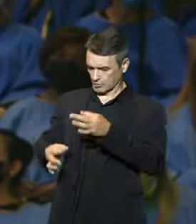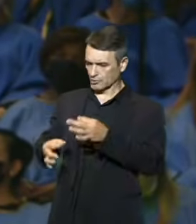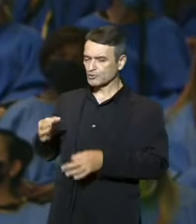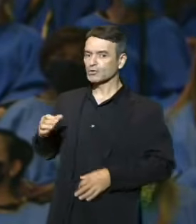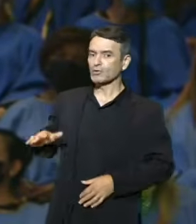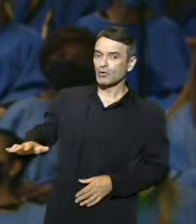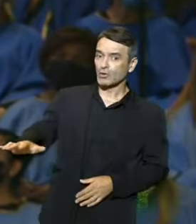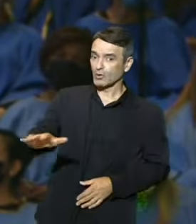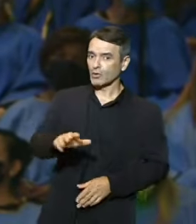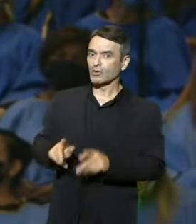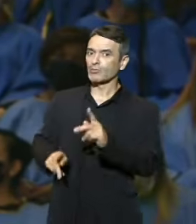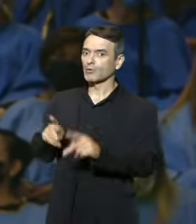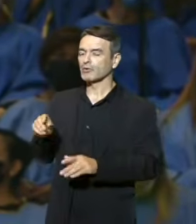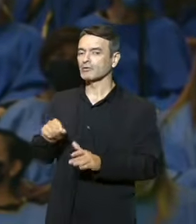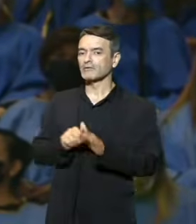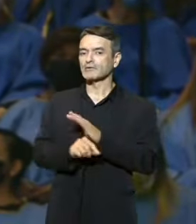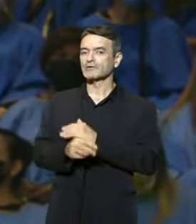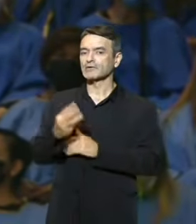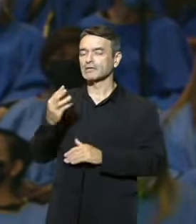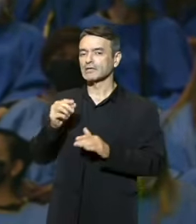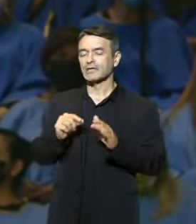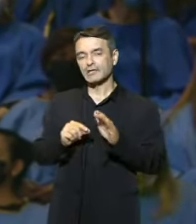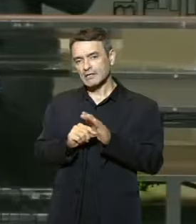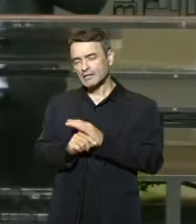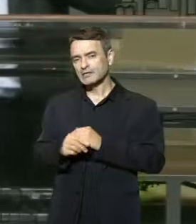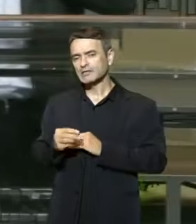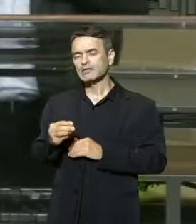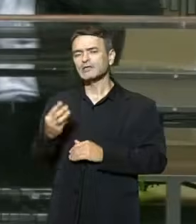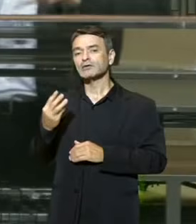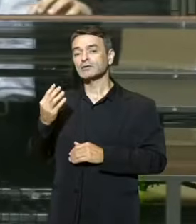povo, versículo 33 e 34.